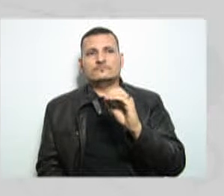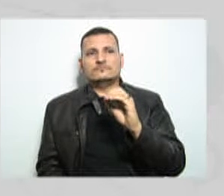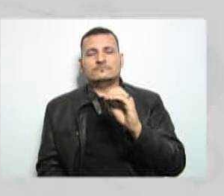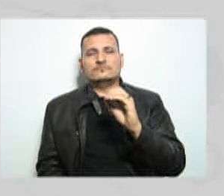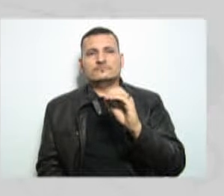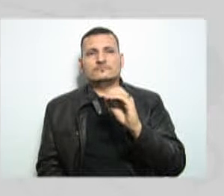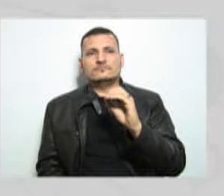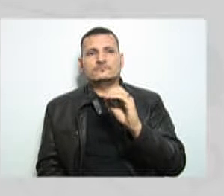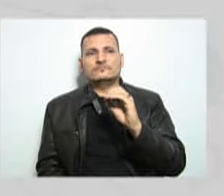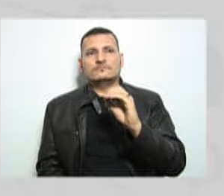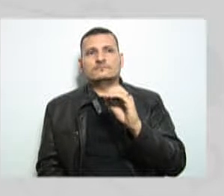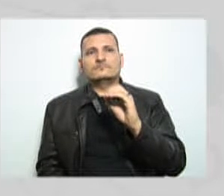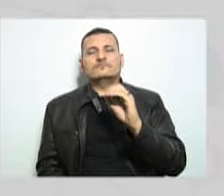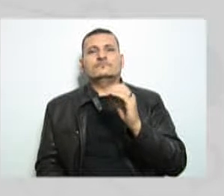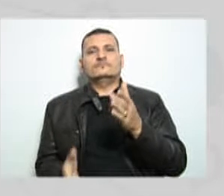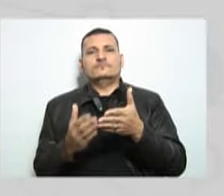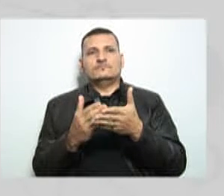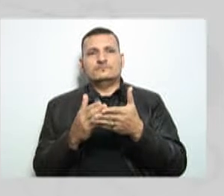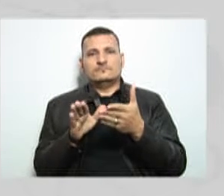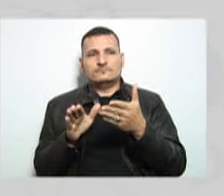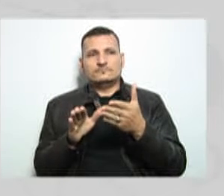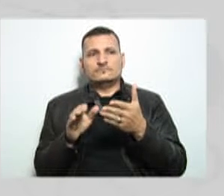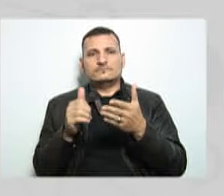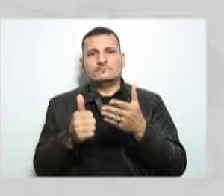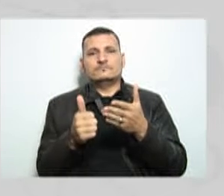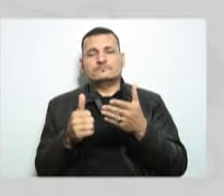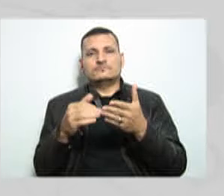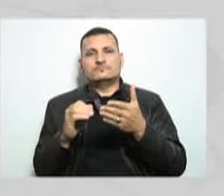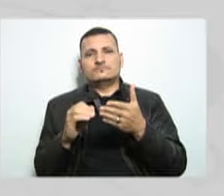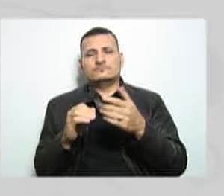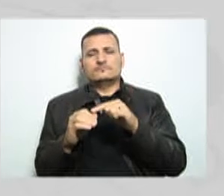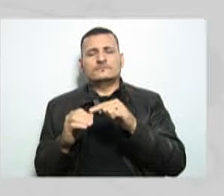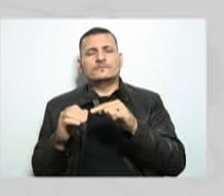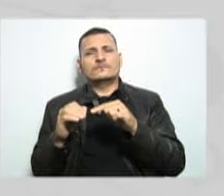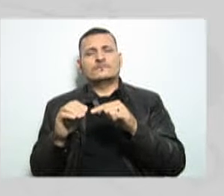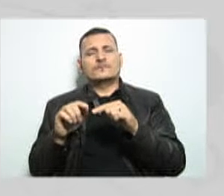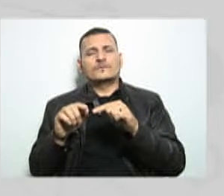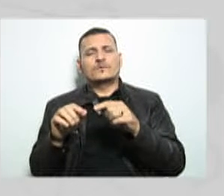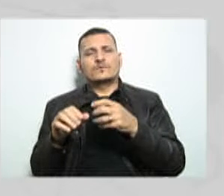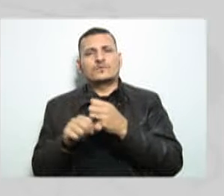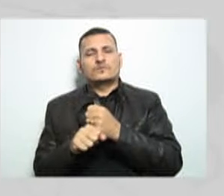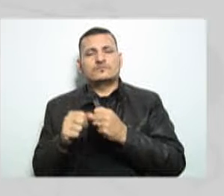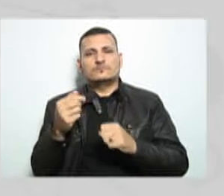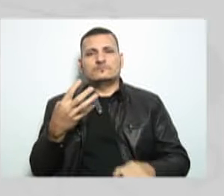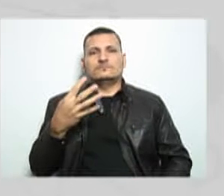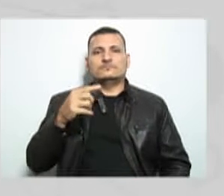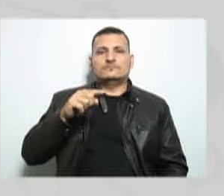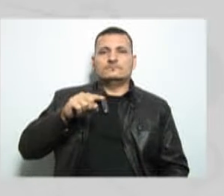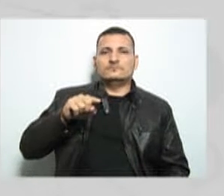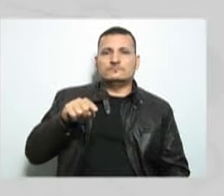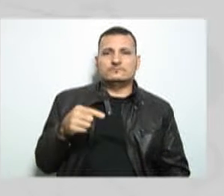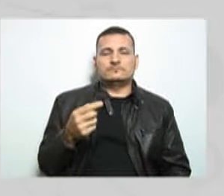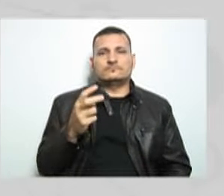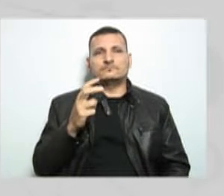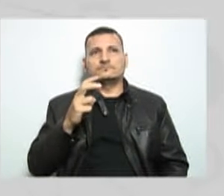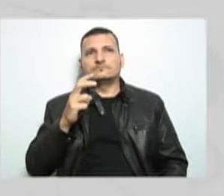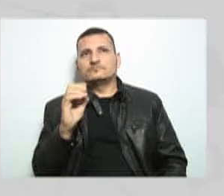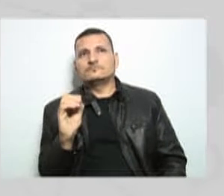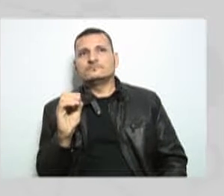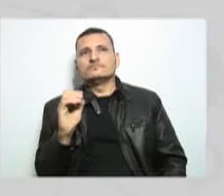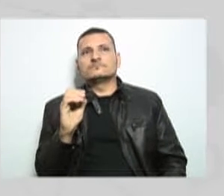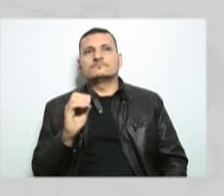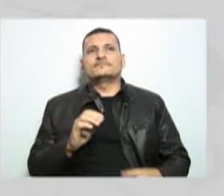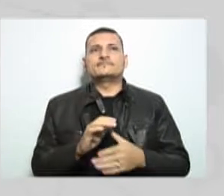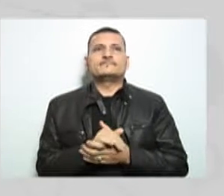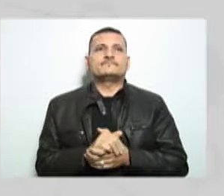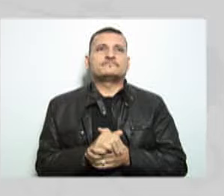sobrar 10 a 4,50, chegando assim ao meu estoque final e o